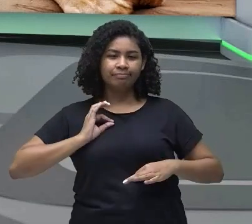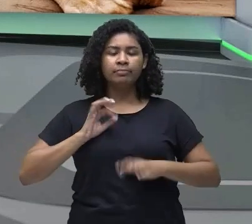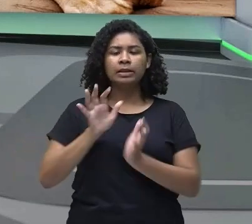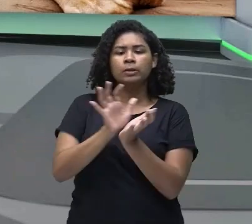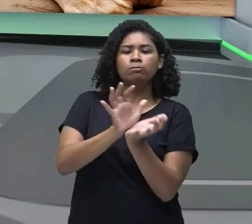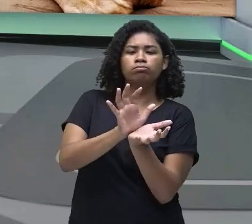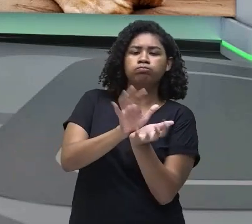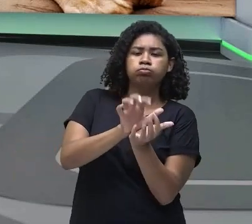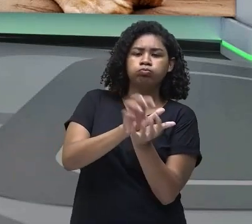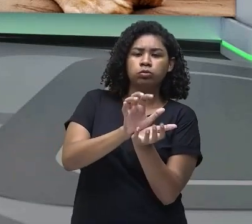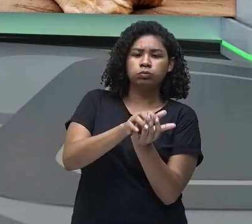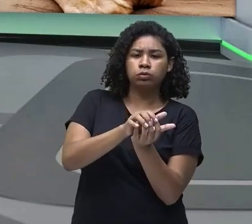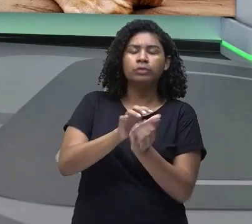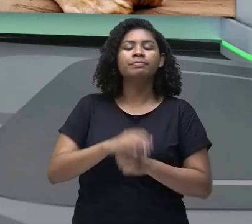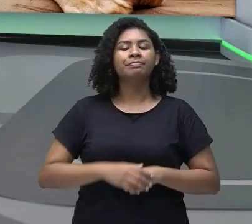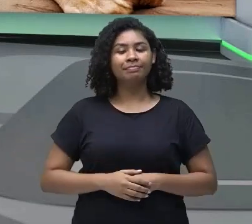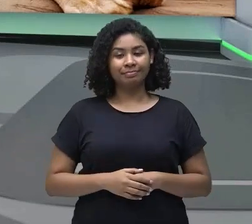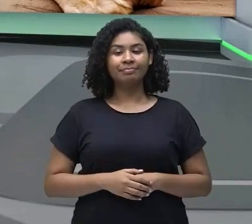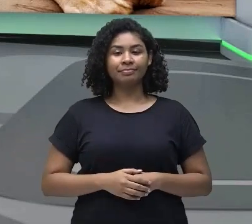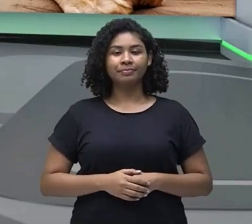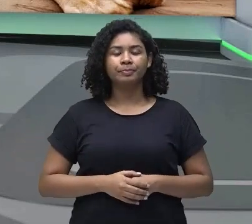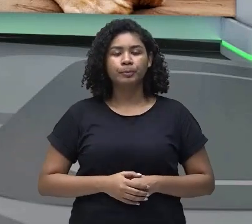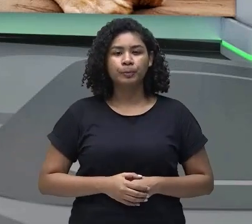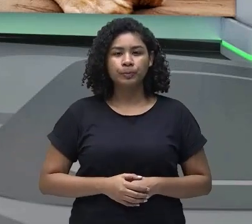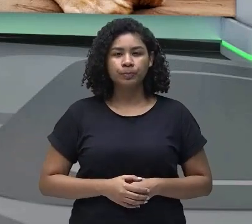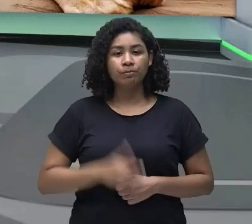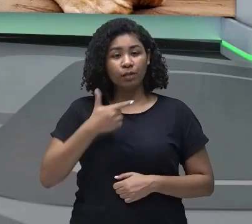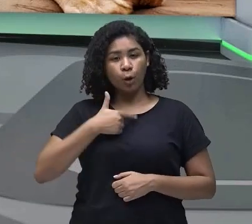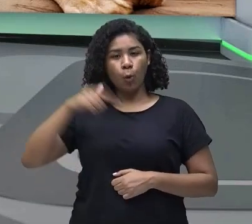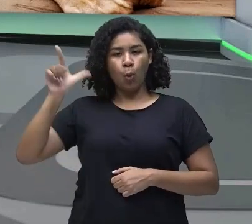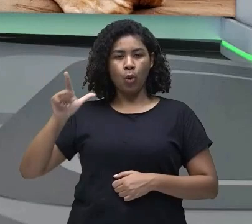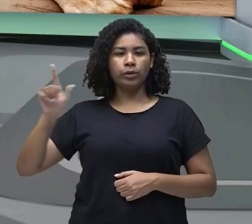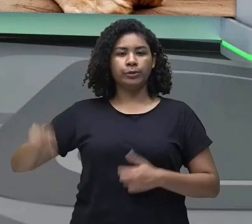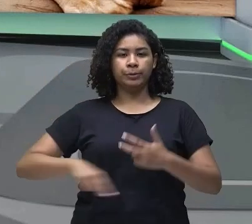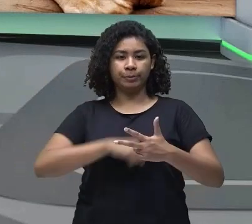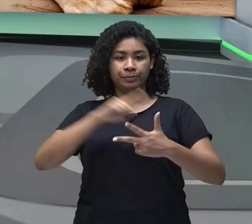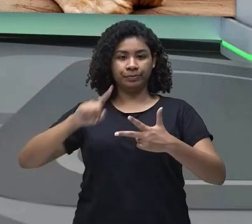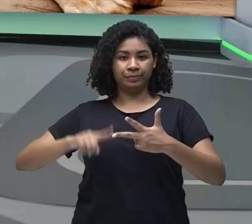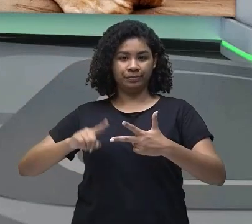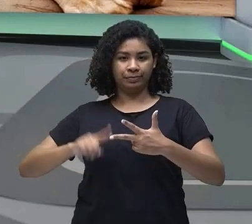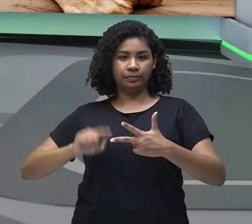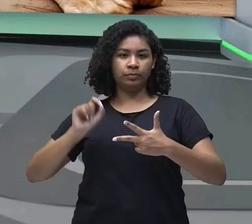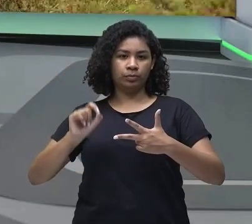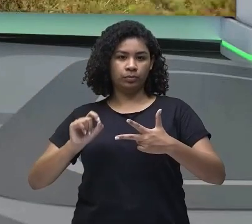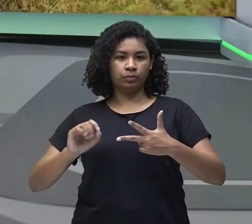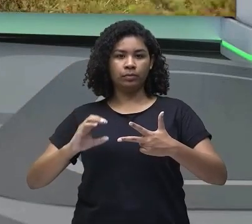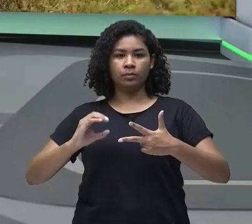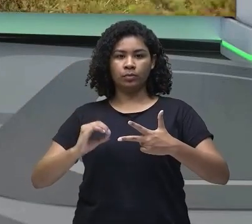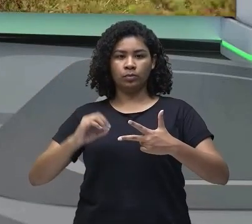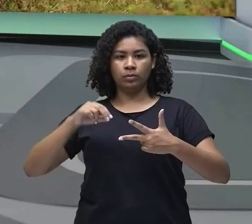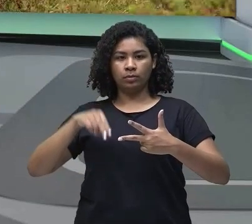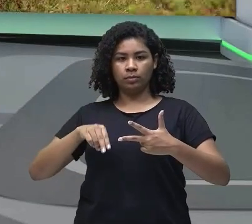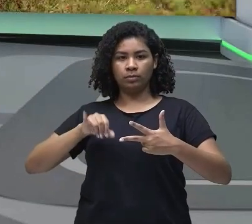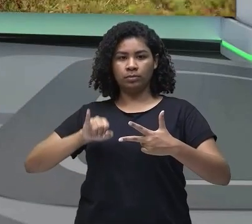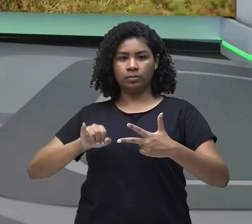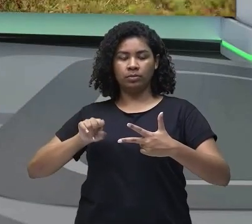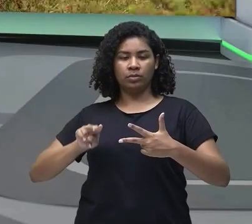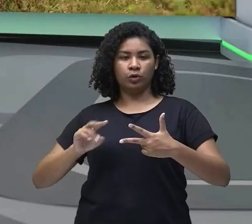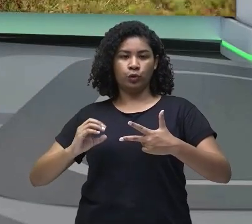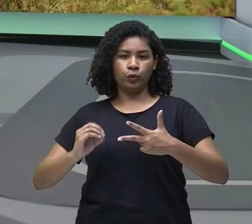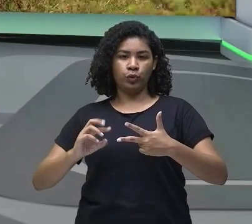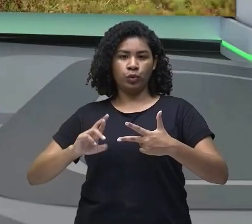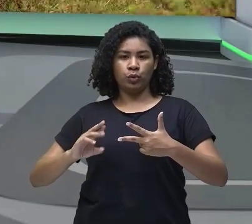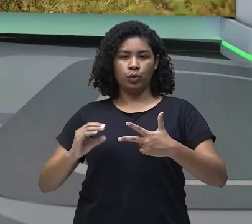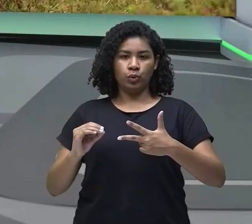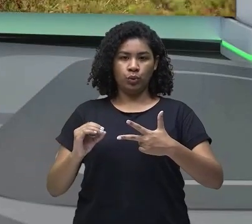jacaré. Outra classificação em relação à alimentação são os seres onívoros. E